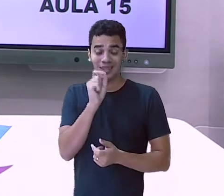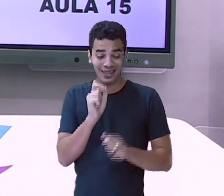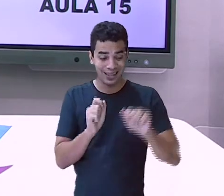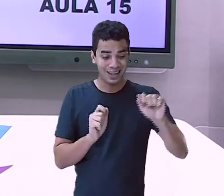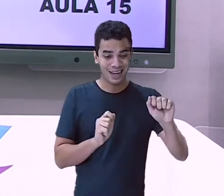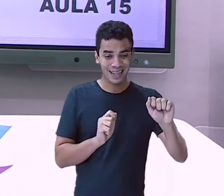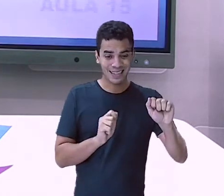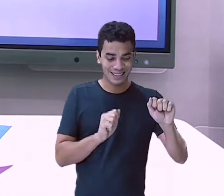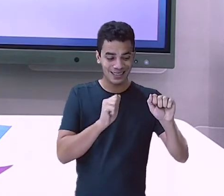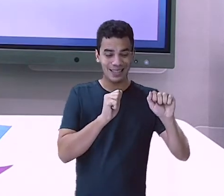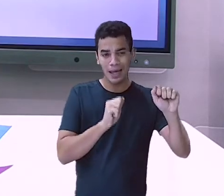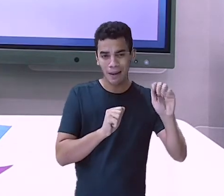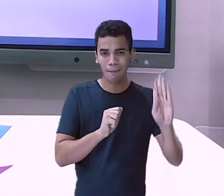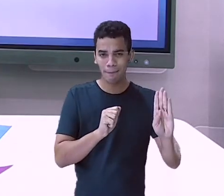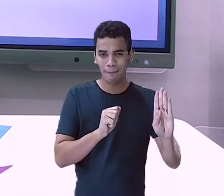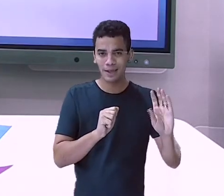melhor.